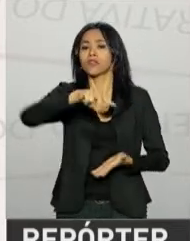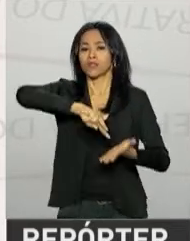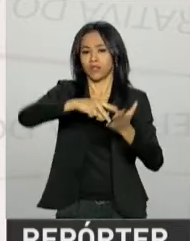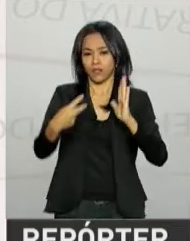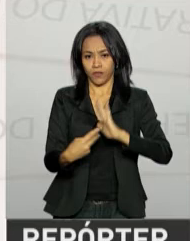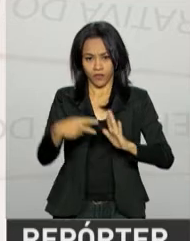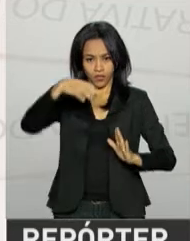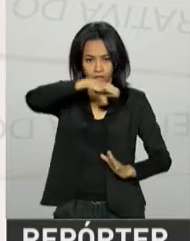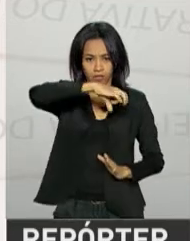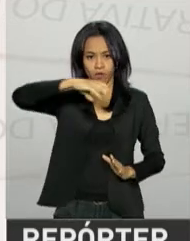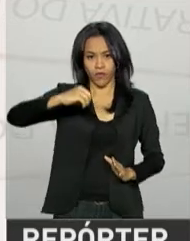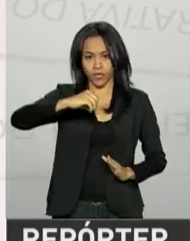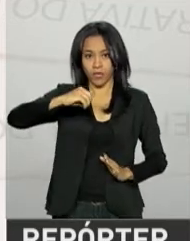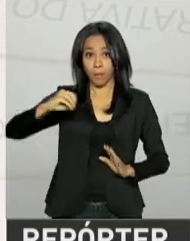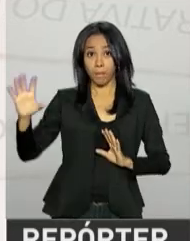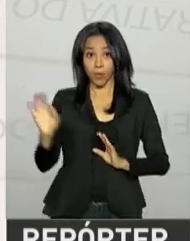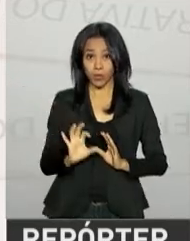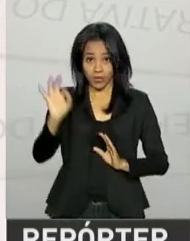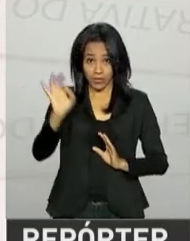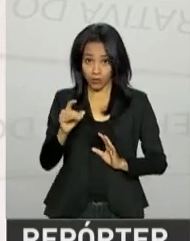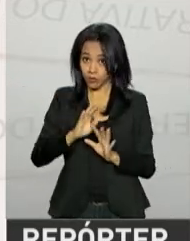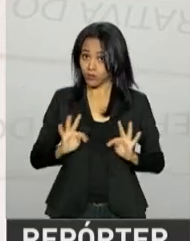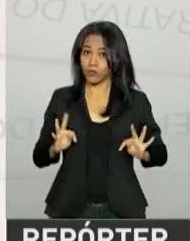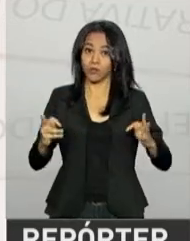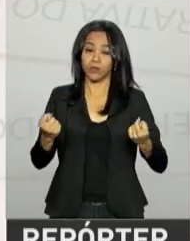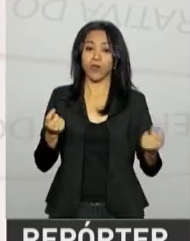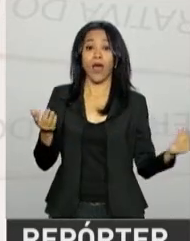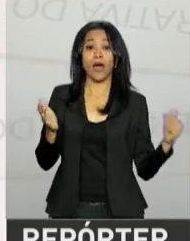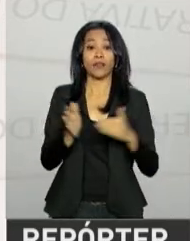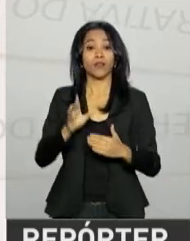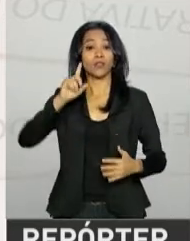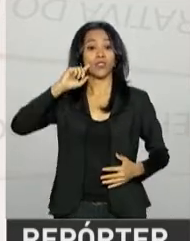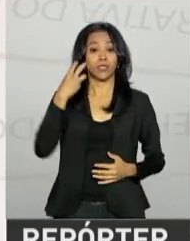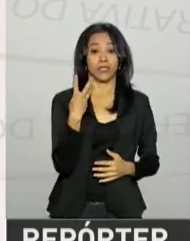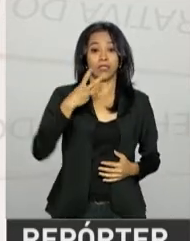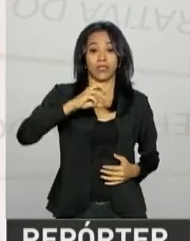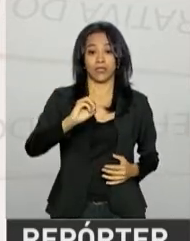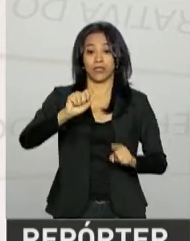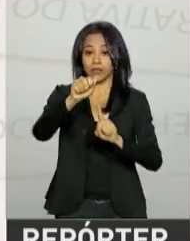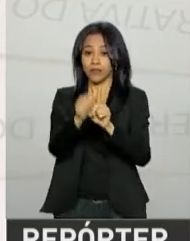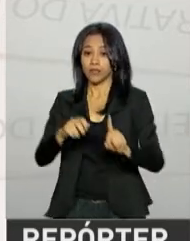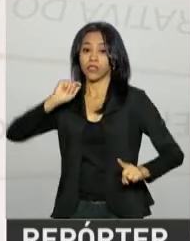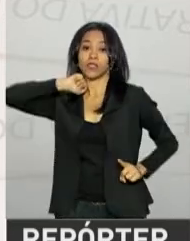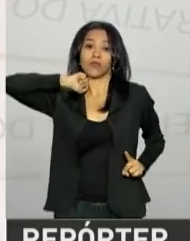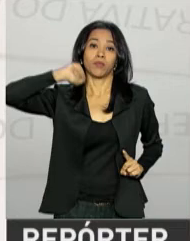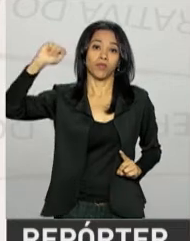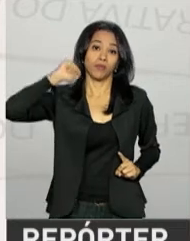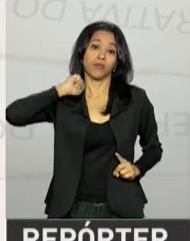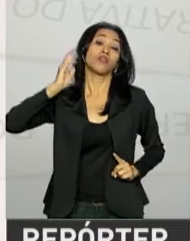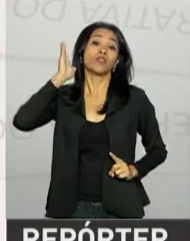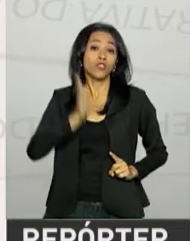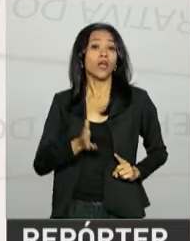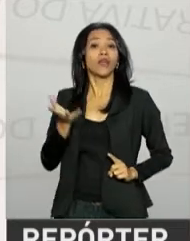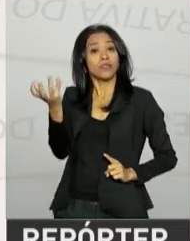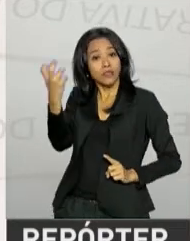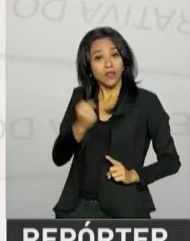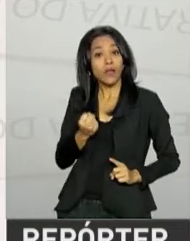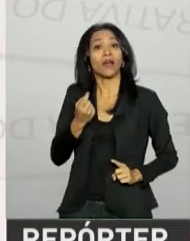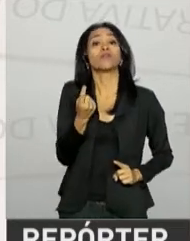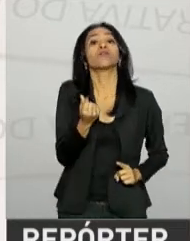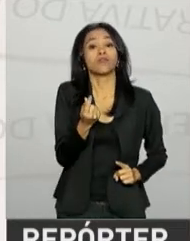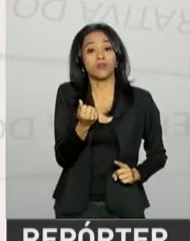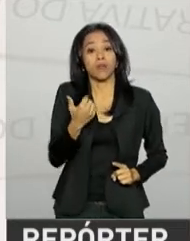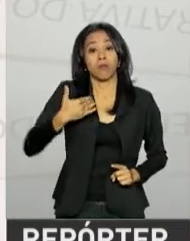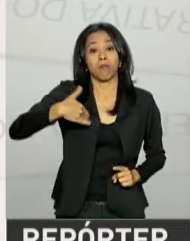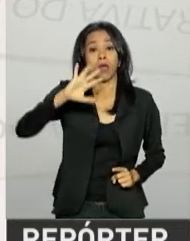90% do total até 30 de abril data da última atualização já tinham sido retirados mais